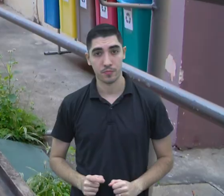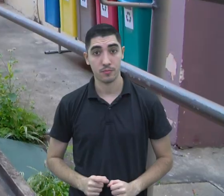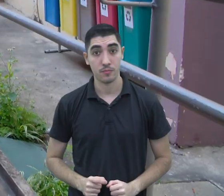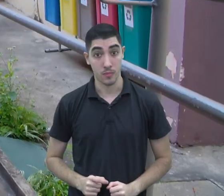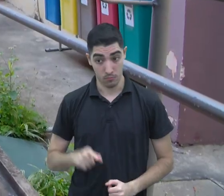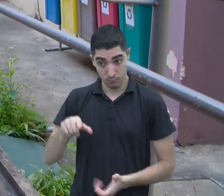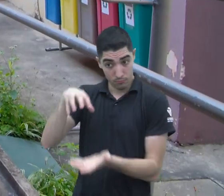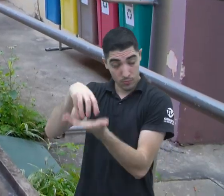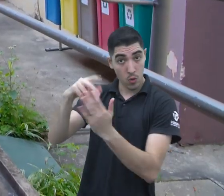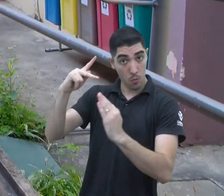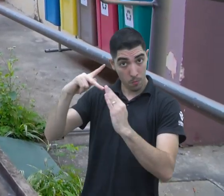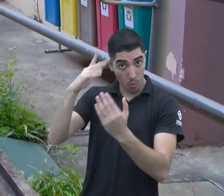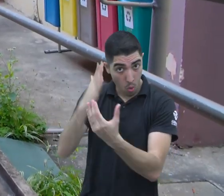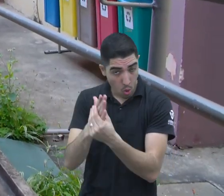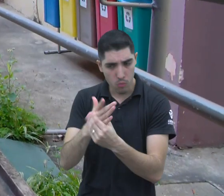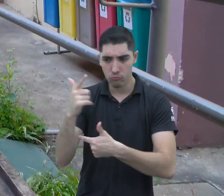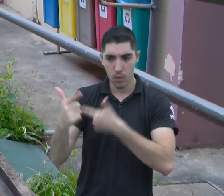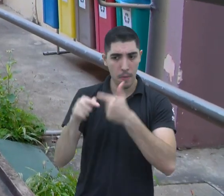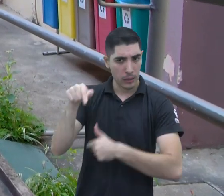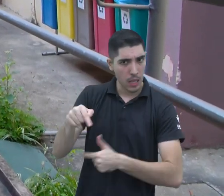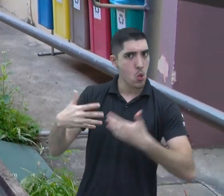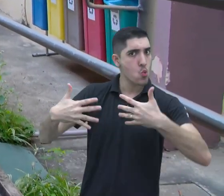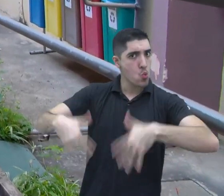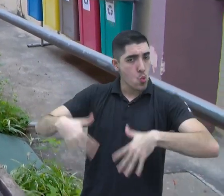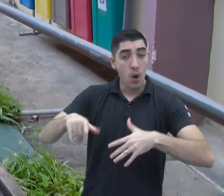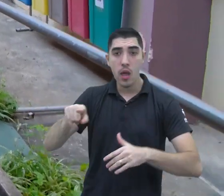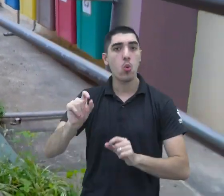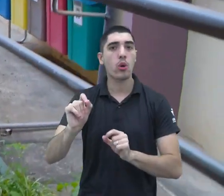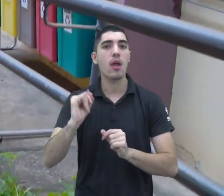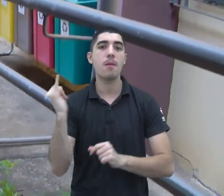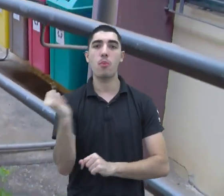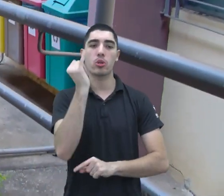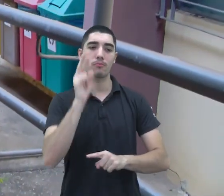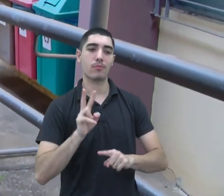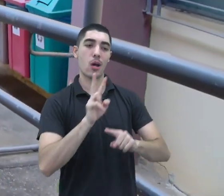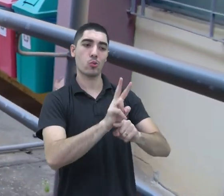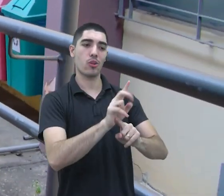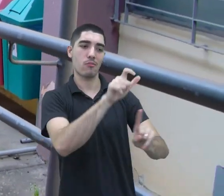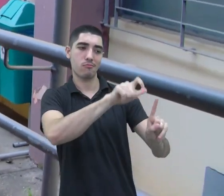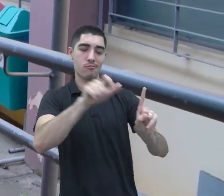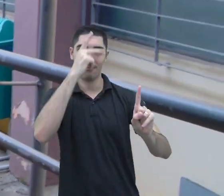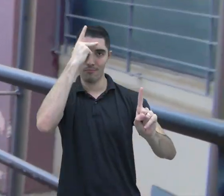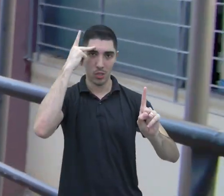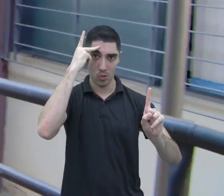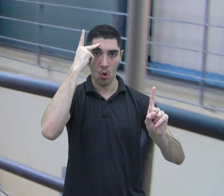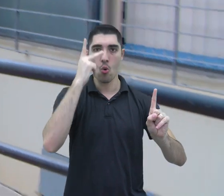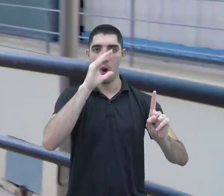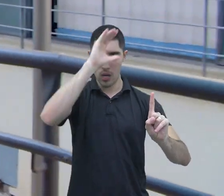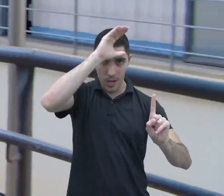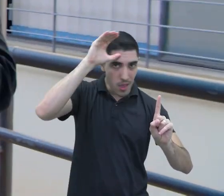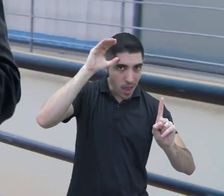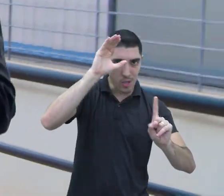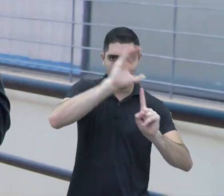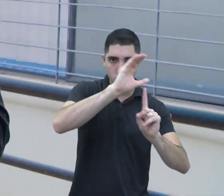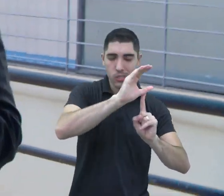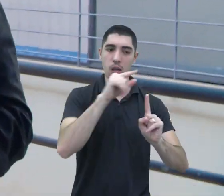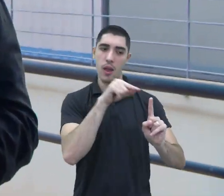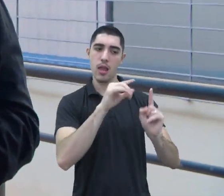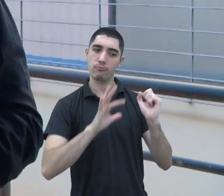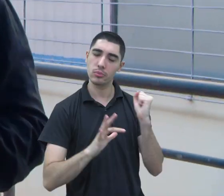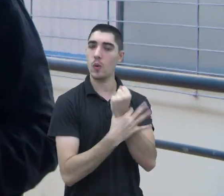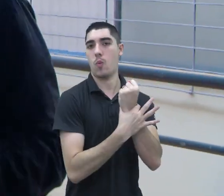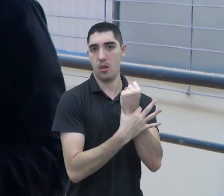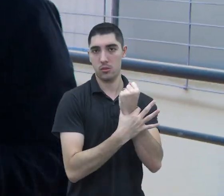consumidor. O PROCON tem um trabalho muito amplo. Ele atua na proteção do direito do consumidor e fiscaliza